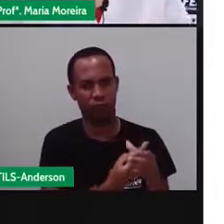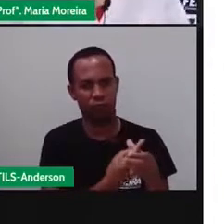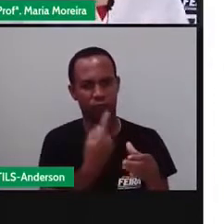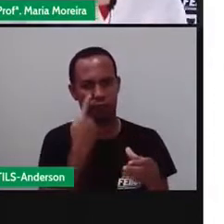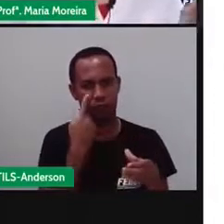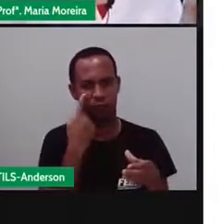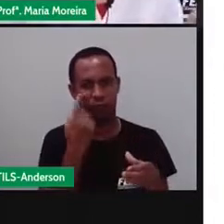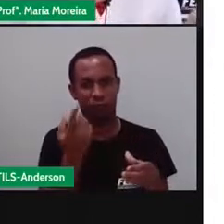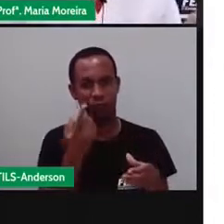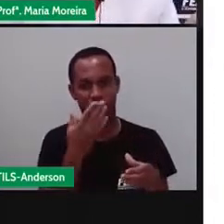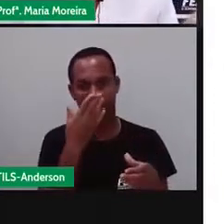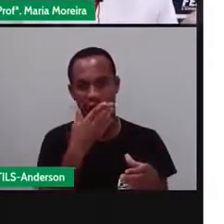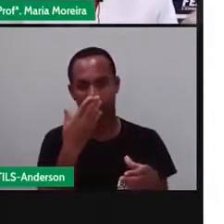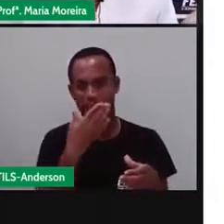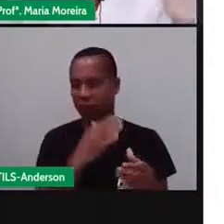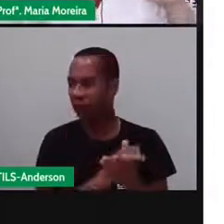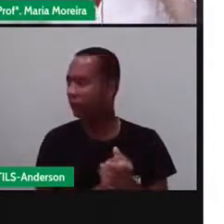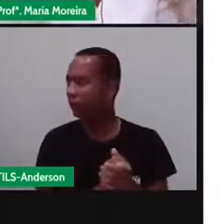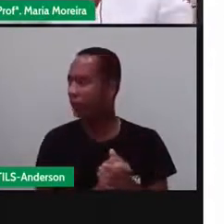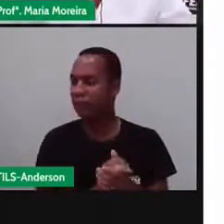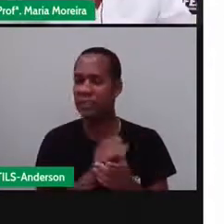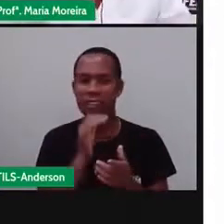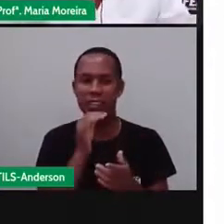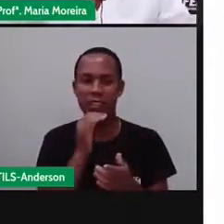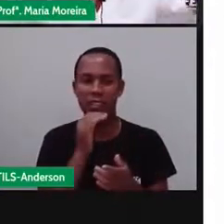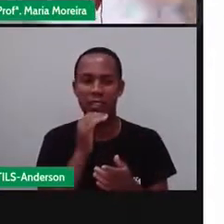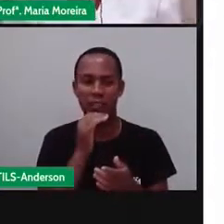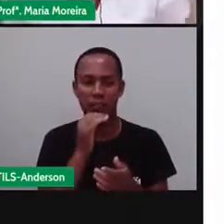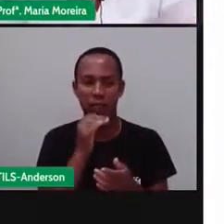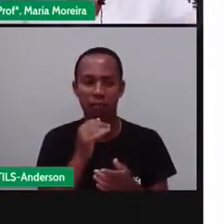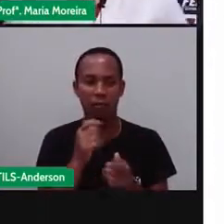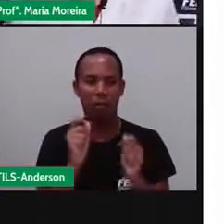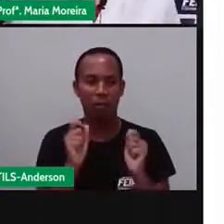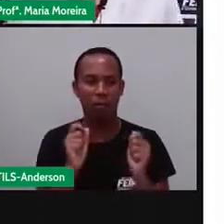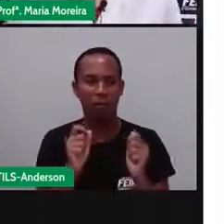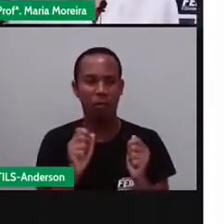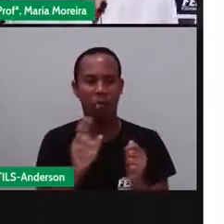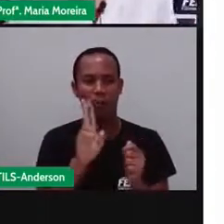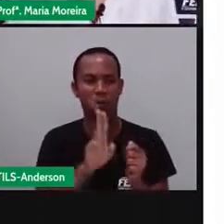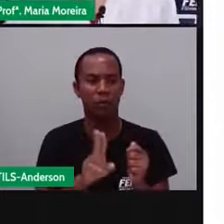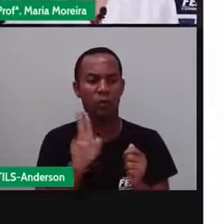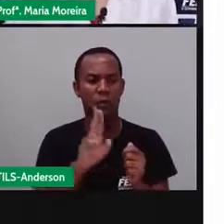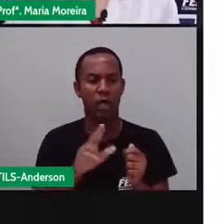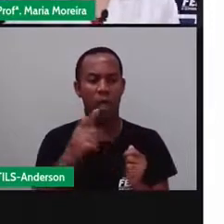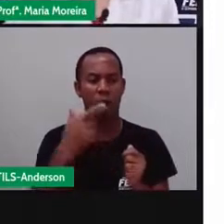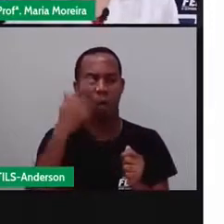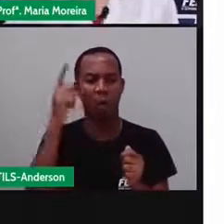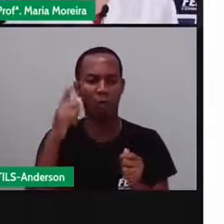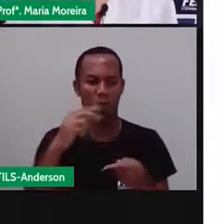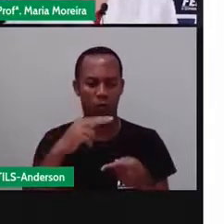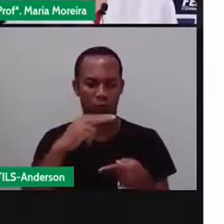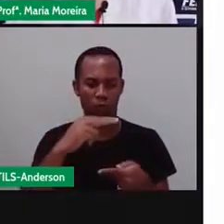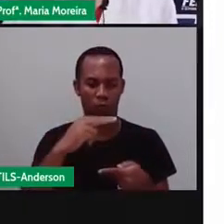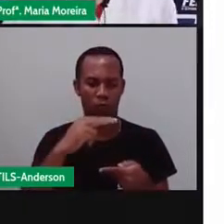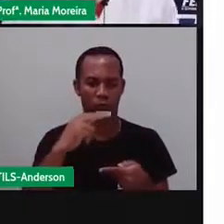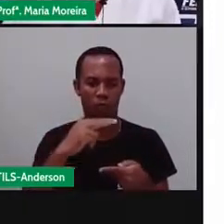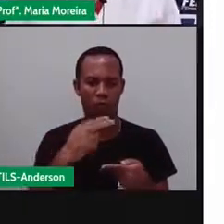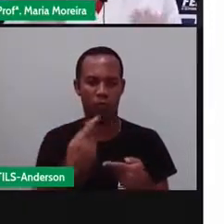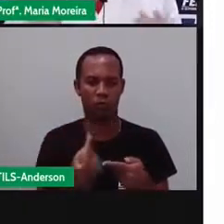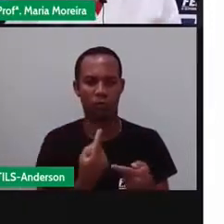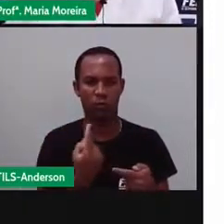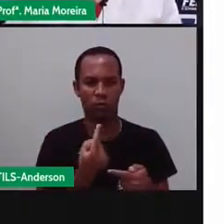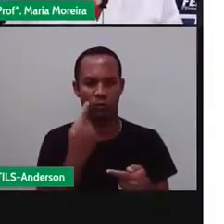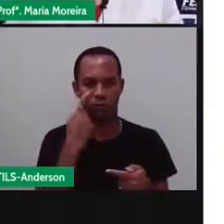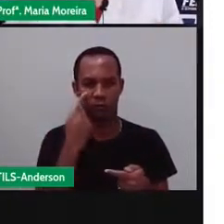Olha só, a gente pode tanto... Não é época de milho? Não tem problema. Podemos usar o quê? Uma lata de milho verde.